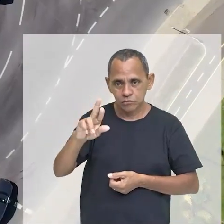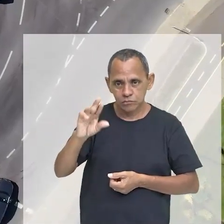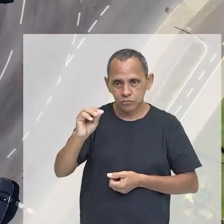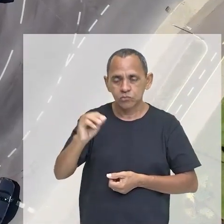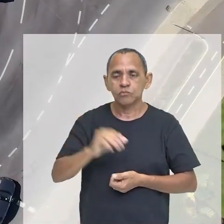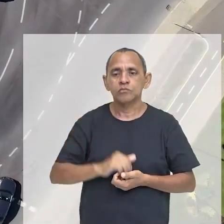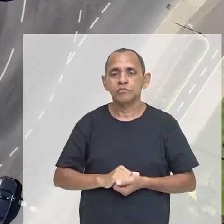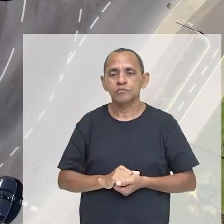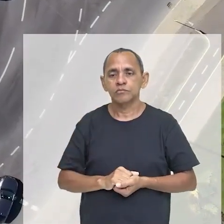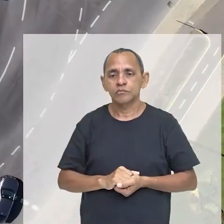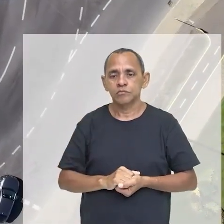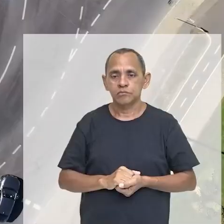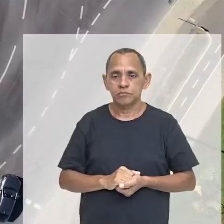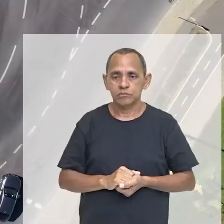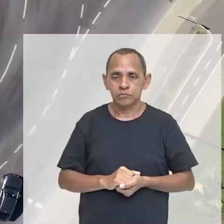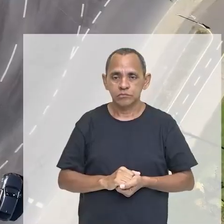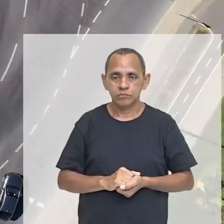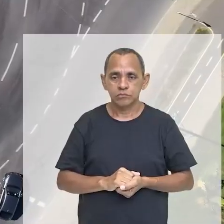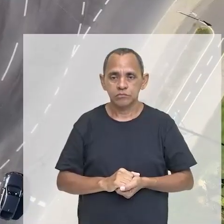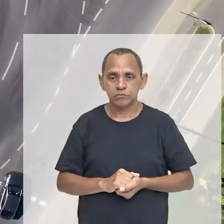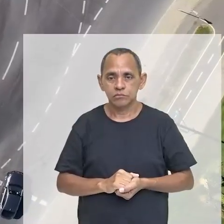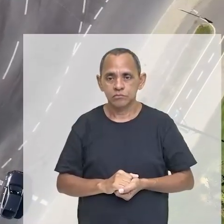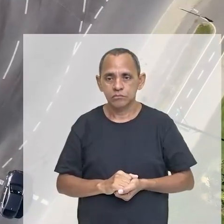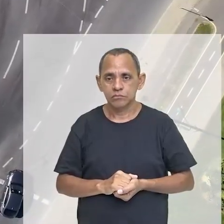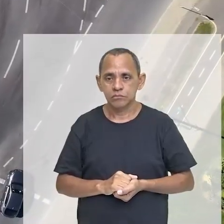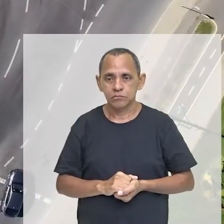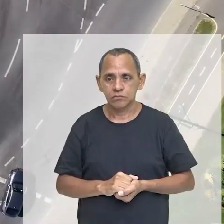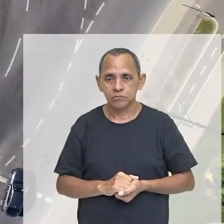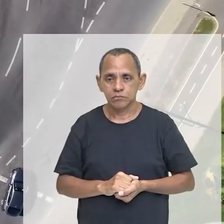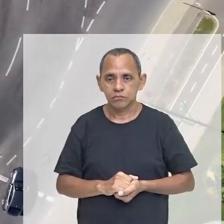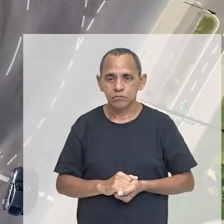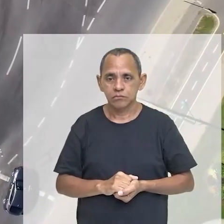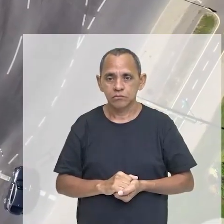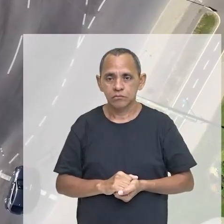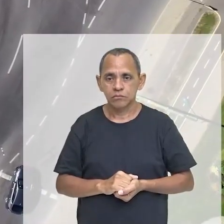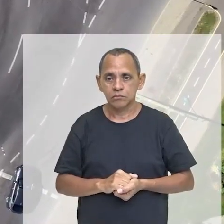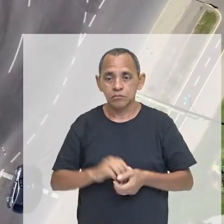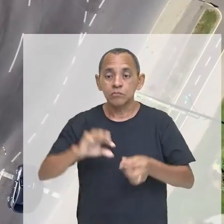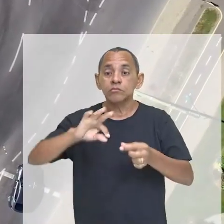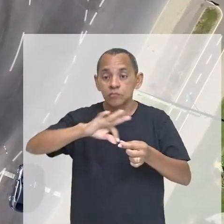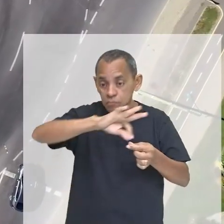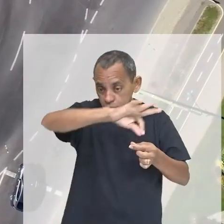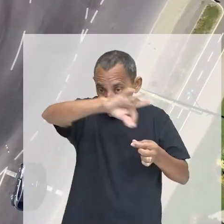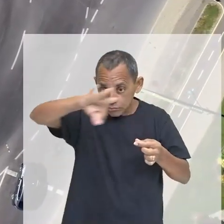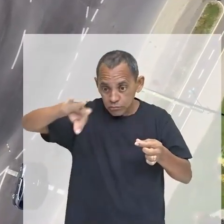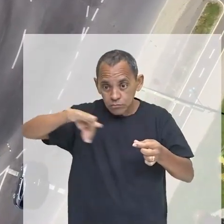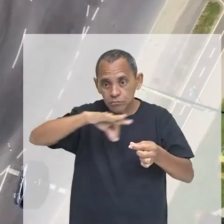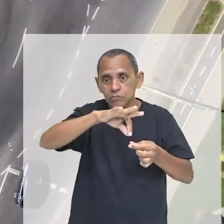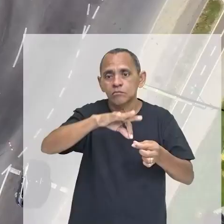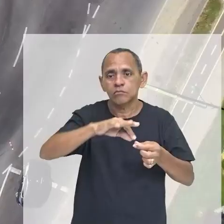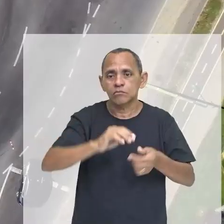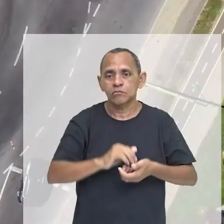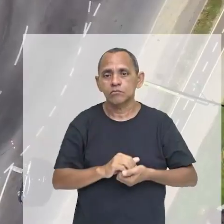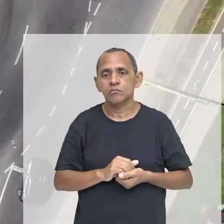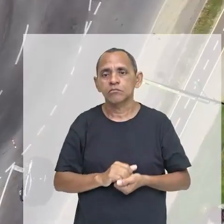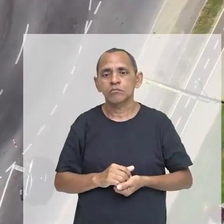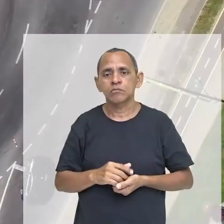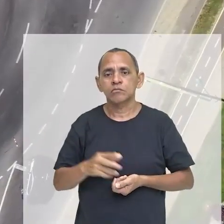Roundabout. Roundabout. Roundabout. Rotatória.